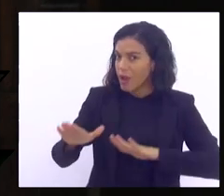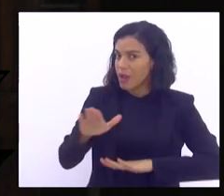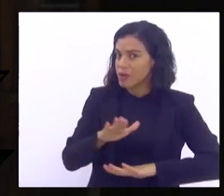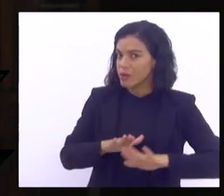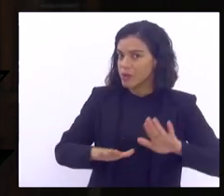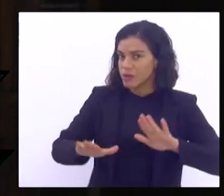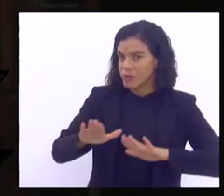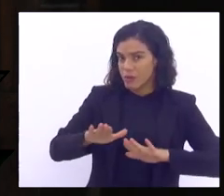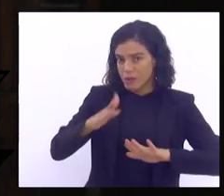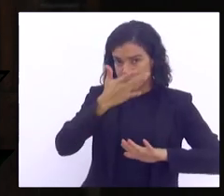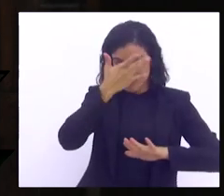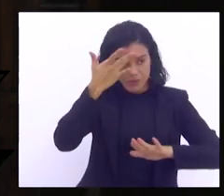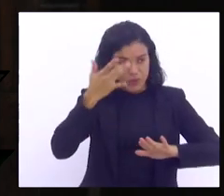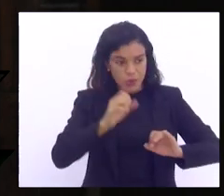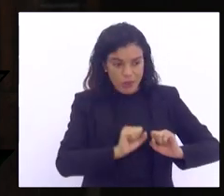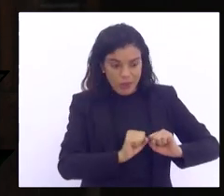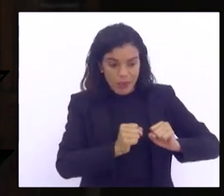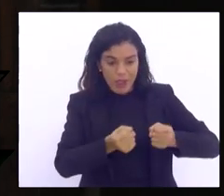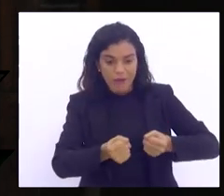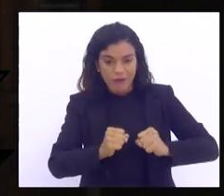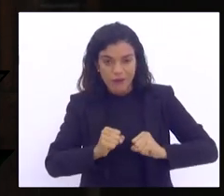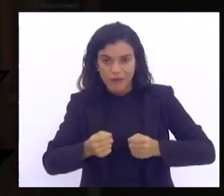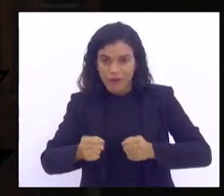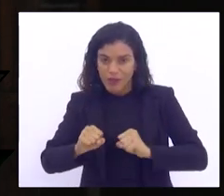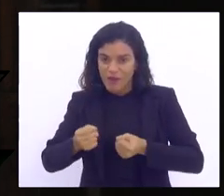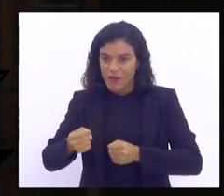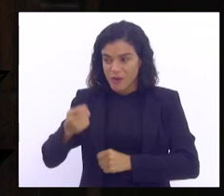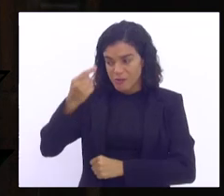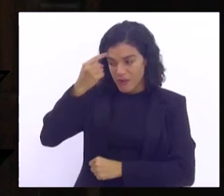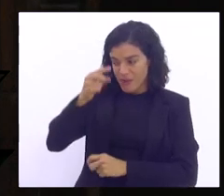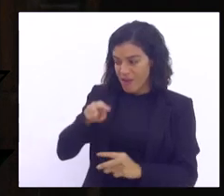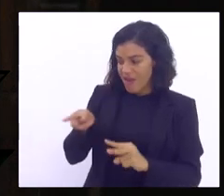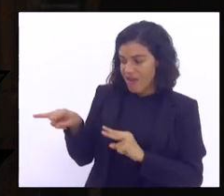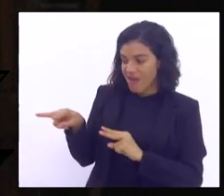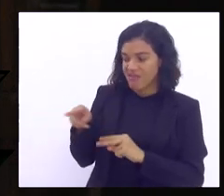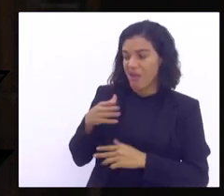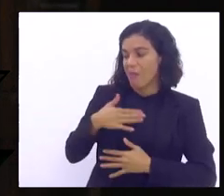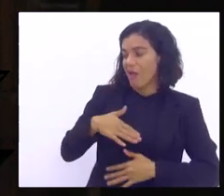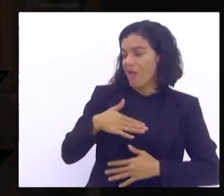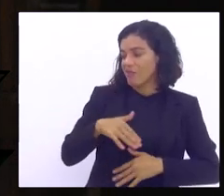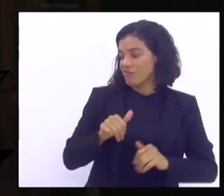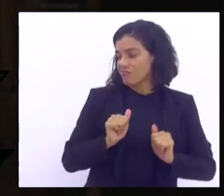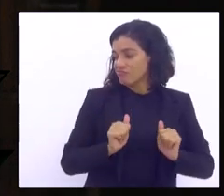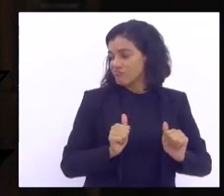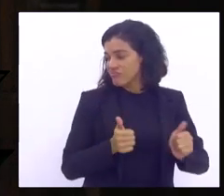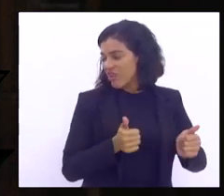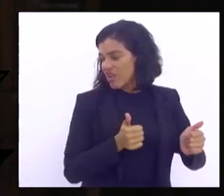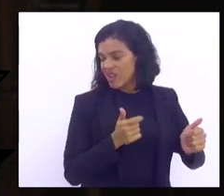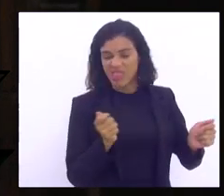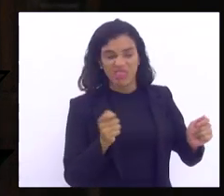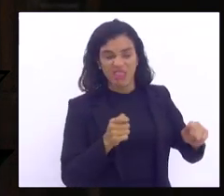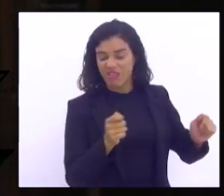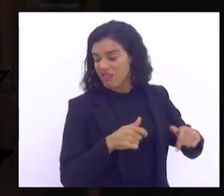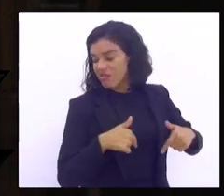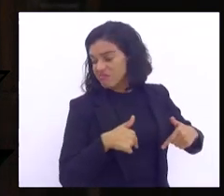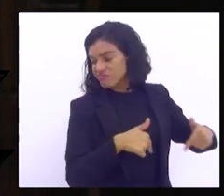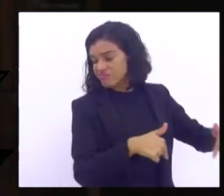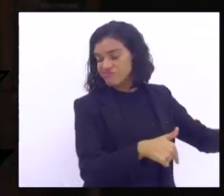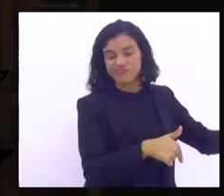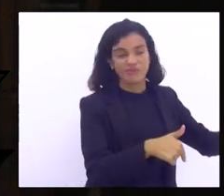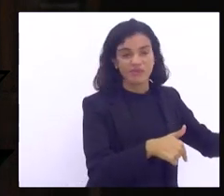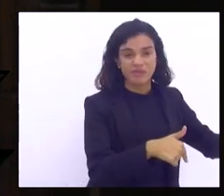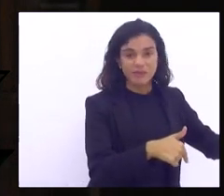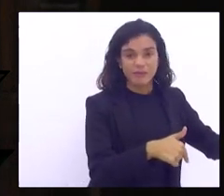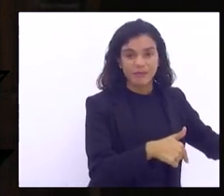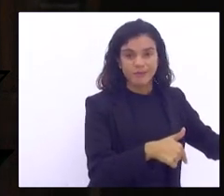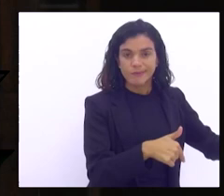os defensores não achem que está tudo parado. Então, agora vamos descansar. Vamos para as trincheiras, saímos das